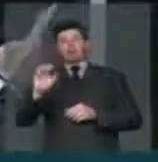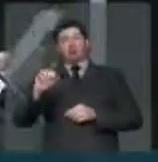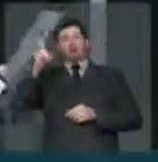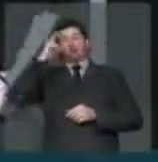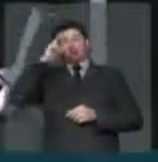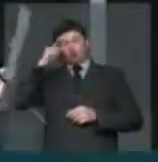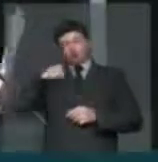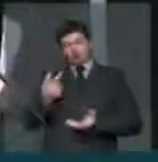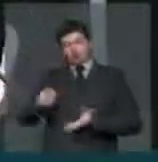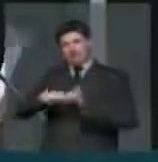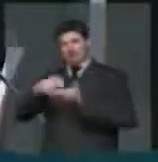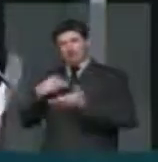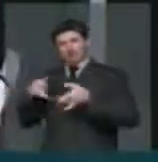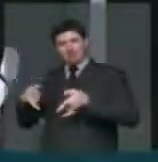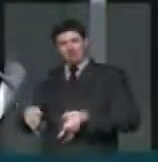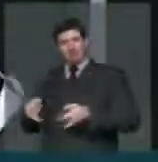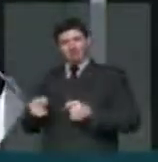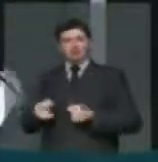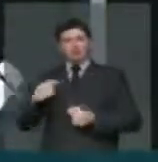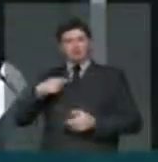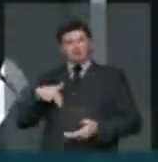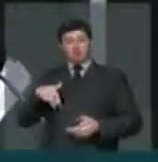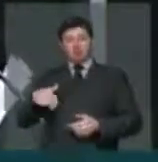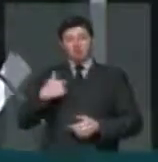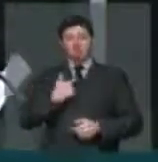na minha cama, eu penso e eu quero andar.